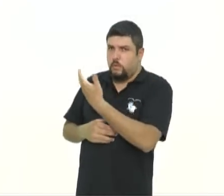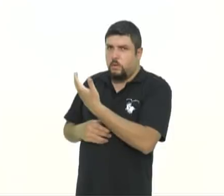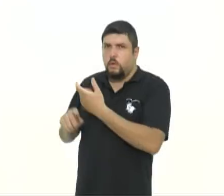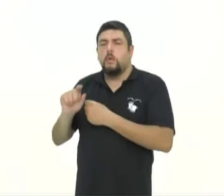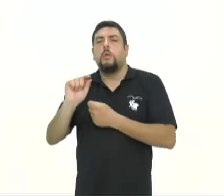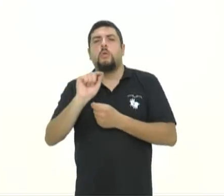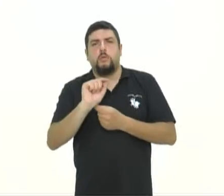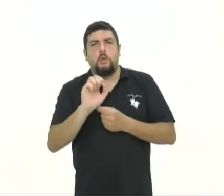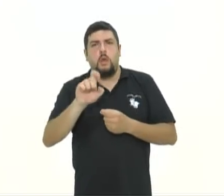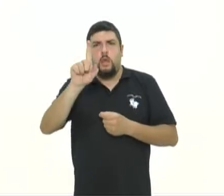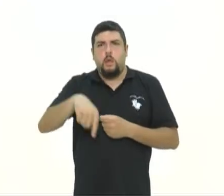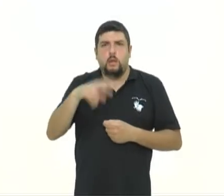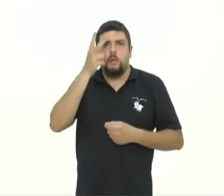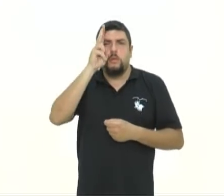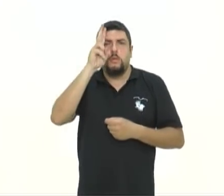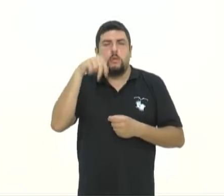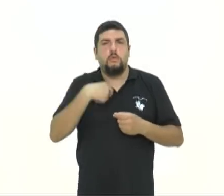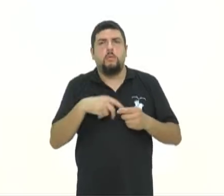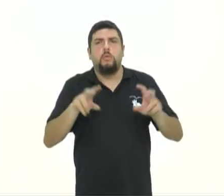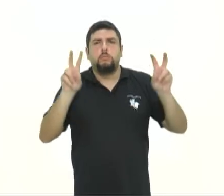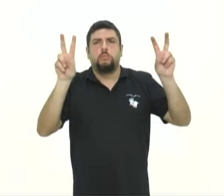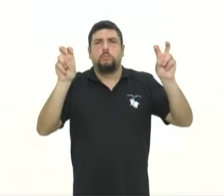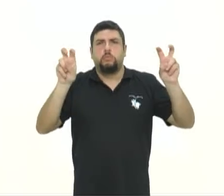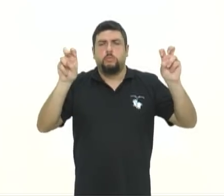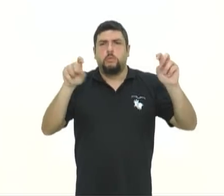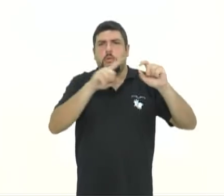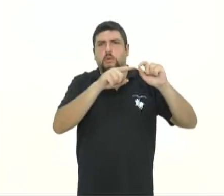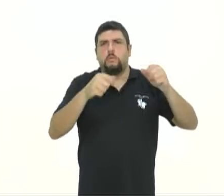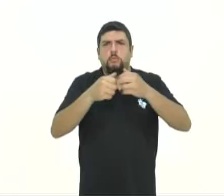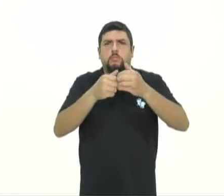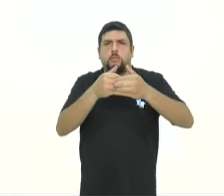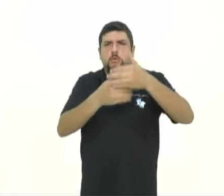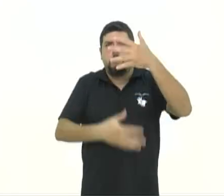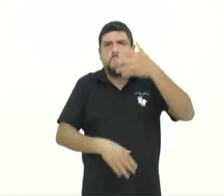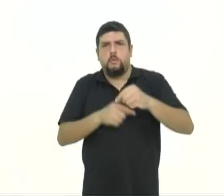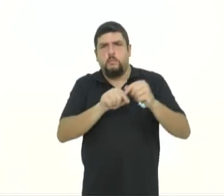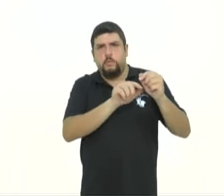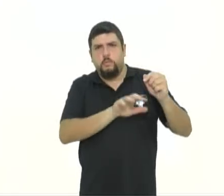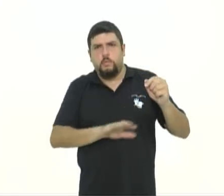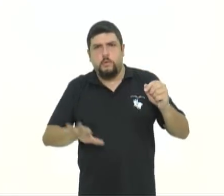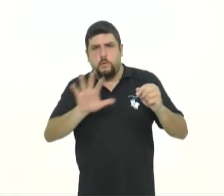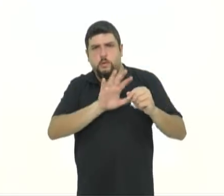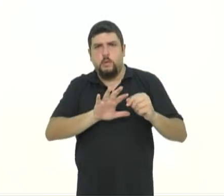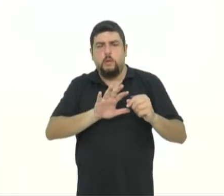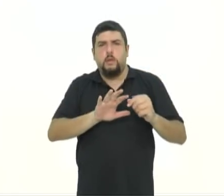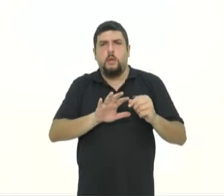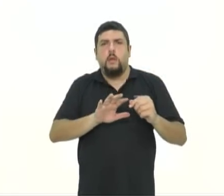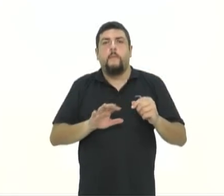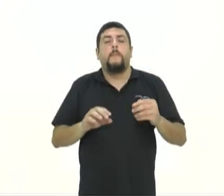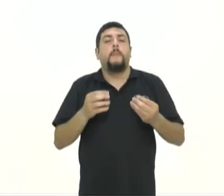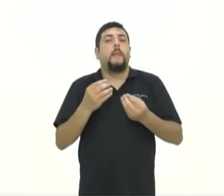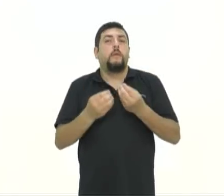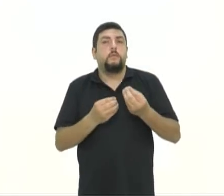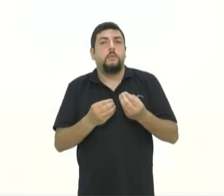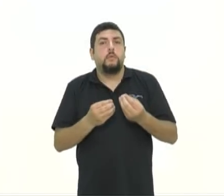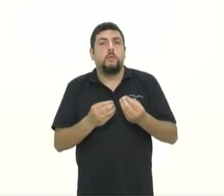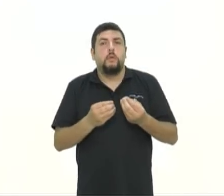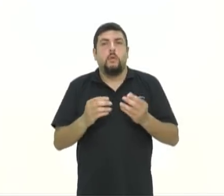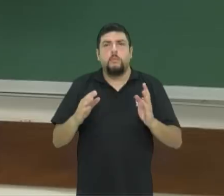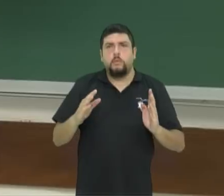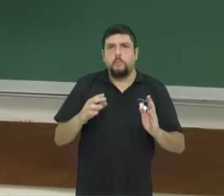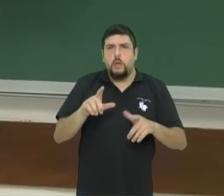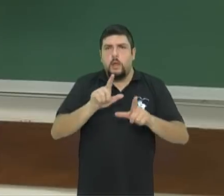Foi colocado ali entre parênteses, né, e aí citado o nome do autor, Ovídio, e a obra está em itálico,